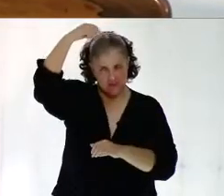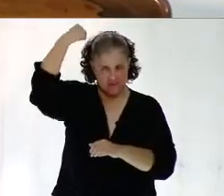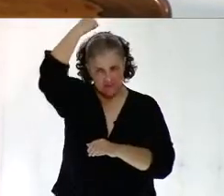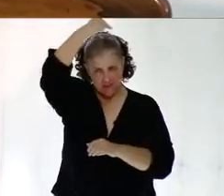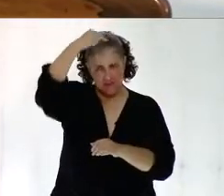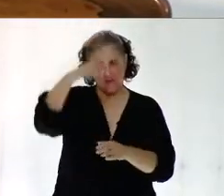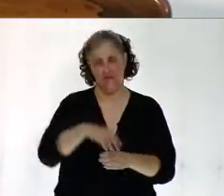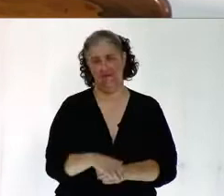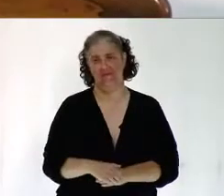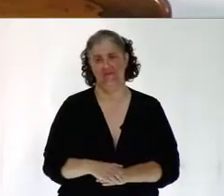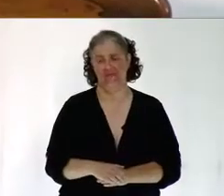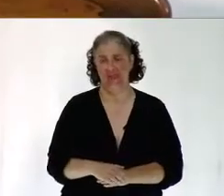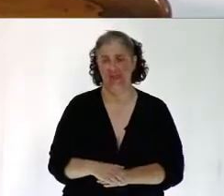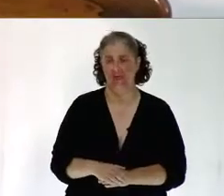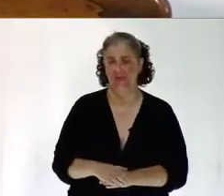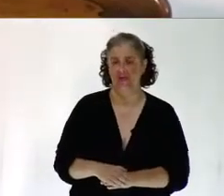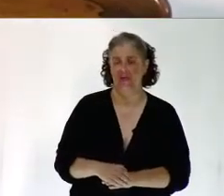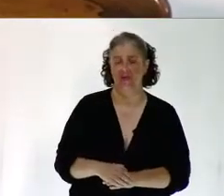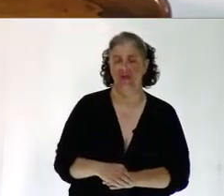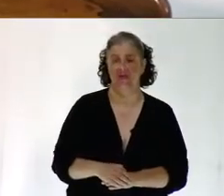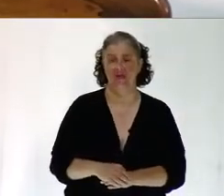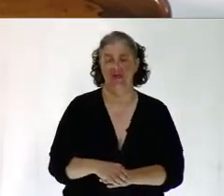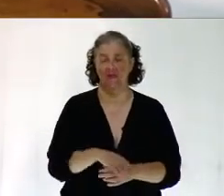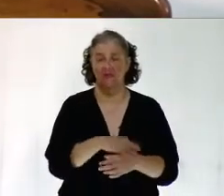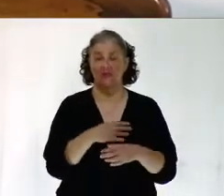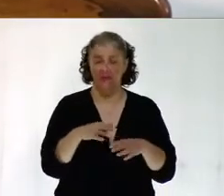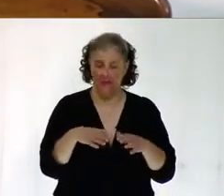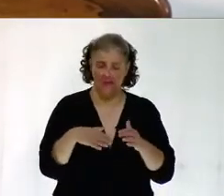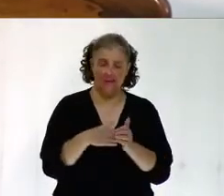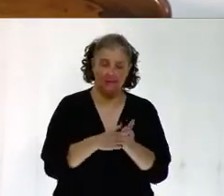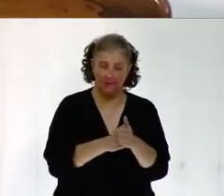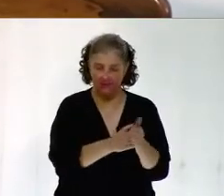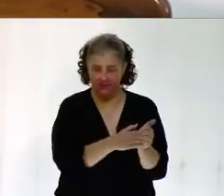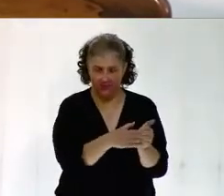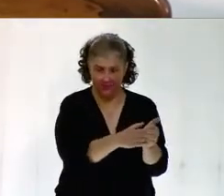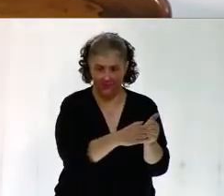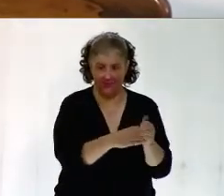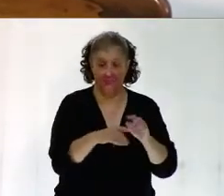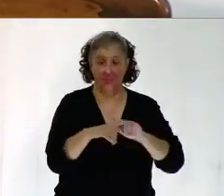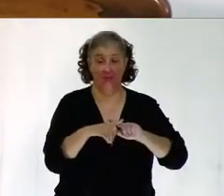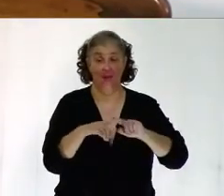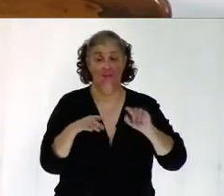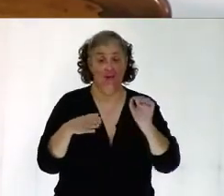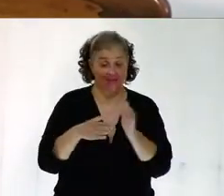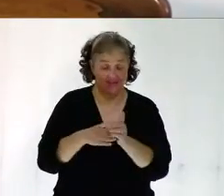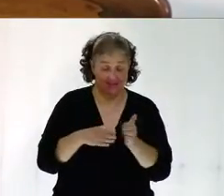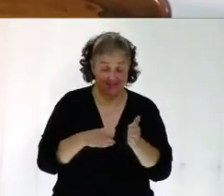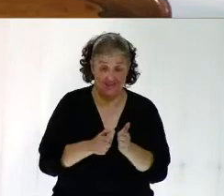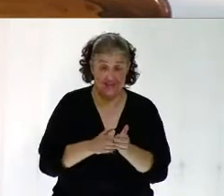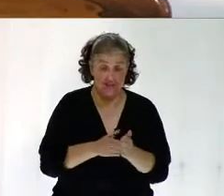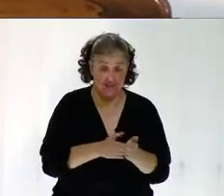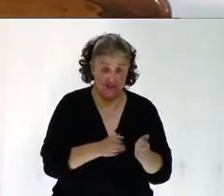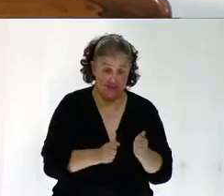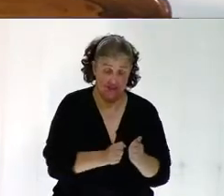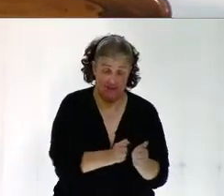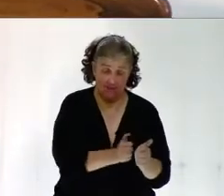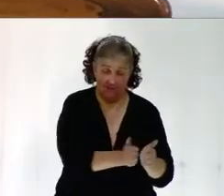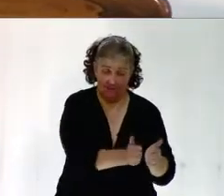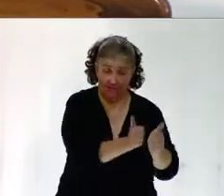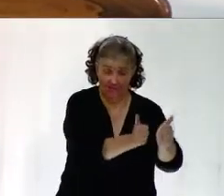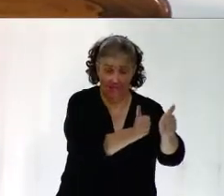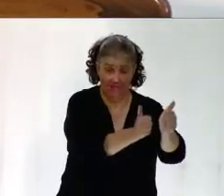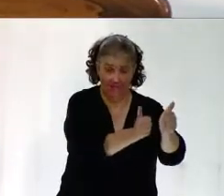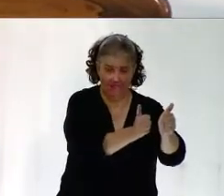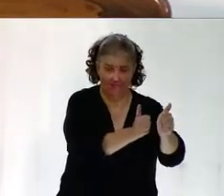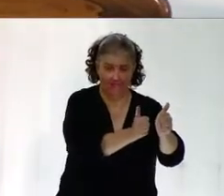mais uma palavra aqui não é só levado ao deserto induzido ao deserto mas guiado durante 40 dias